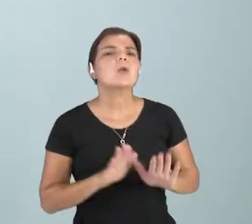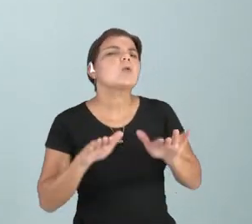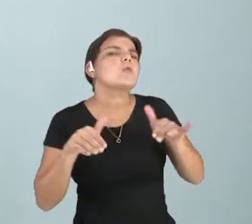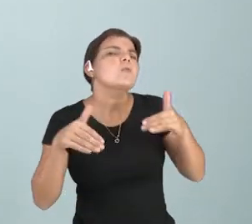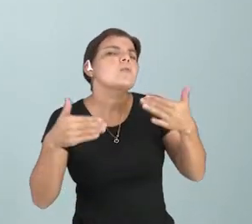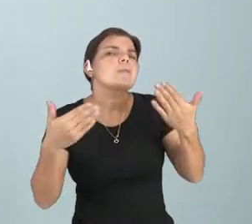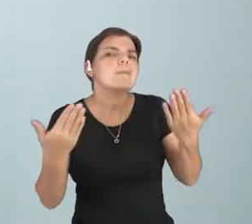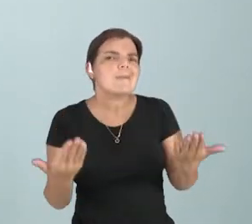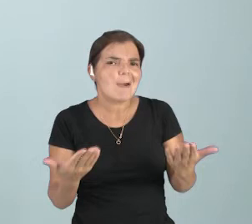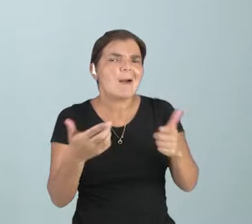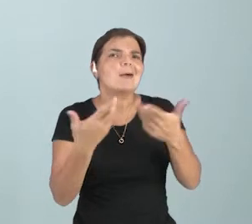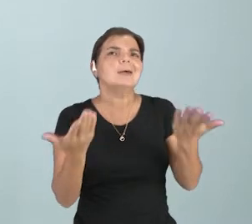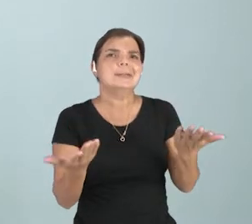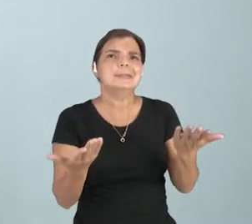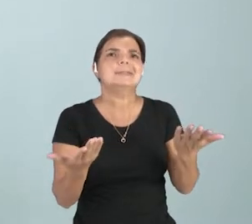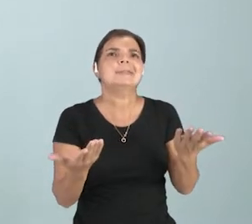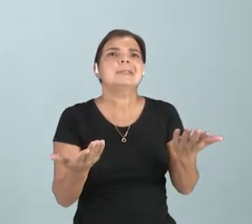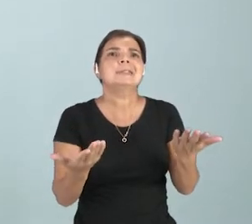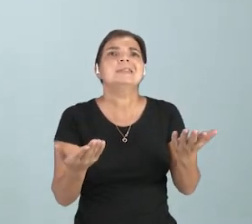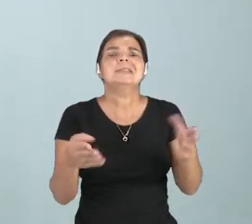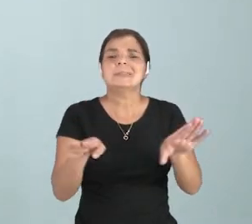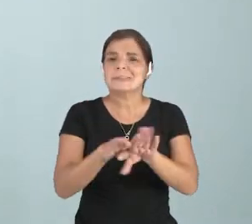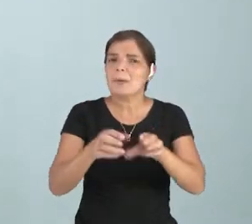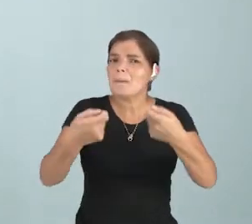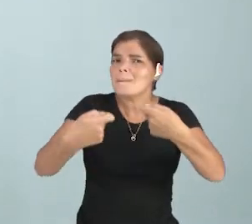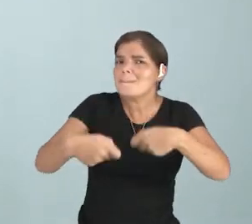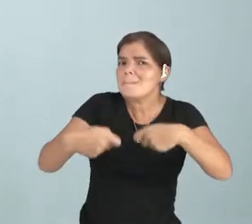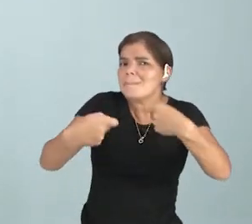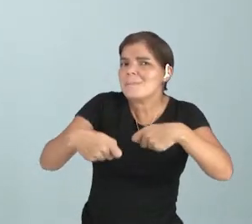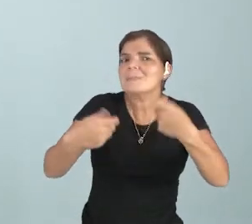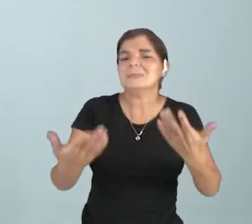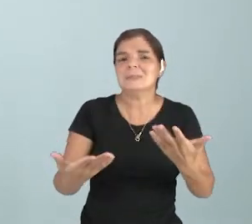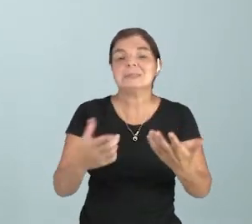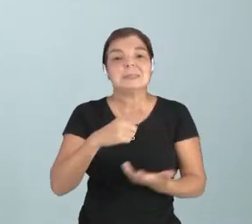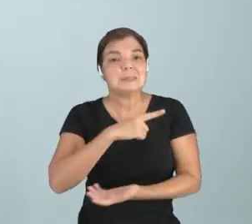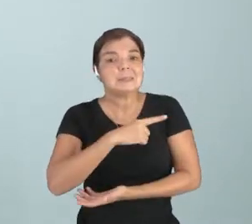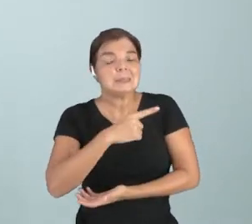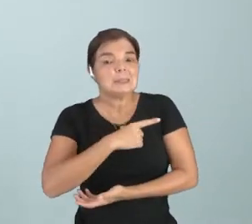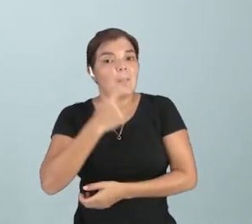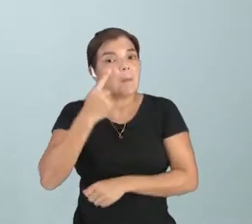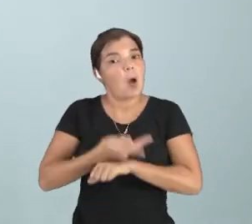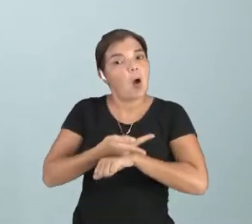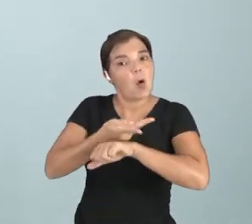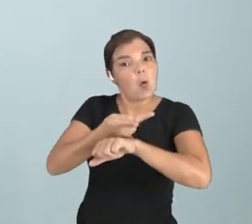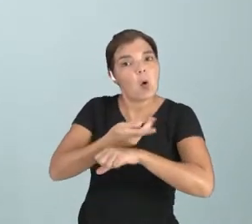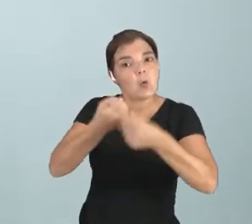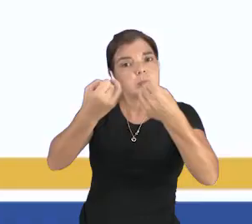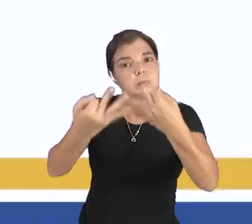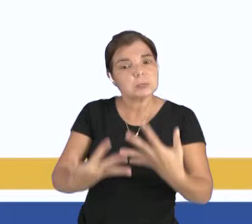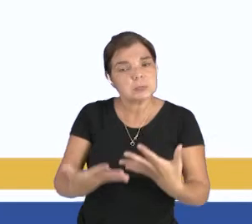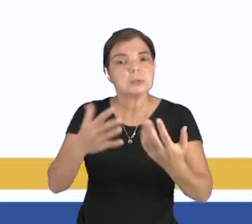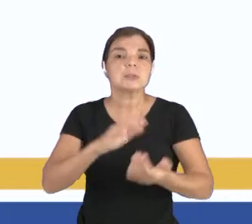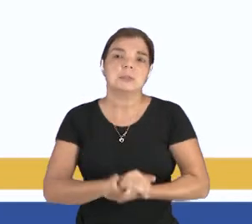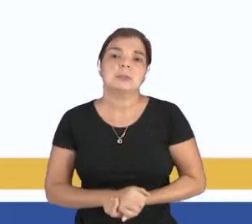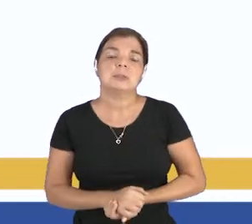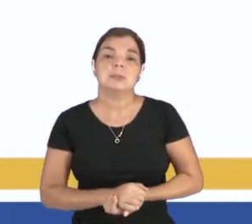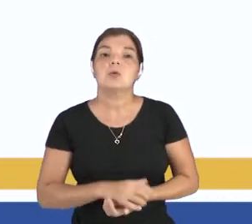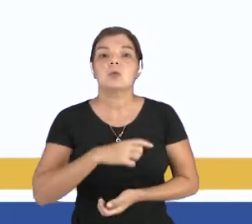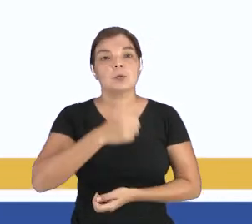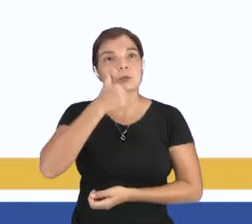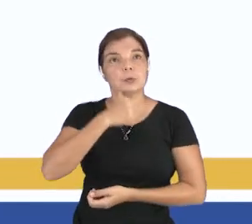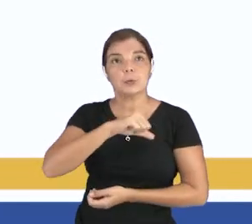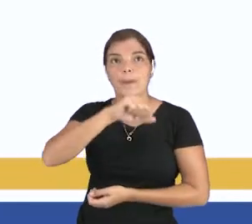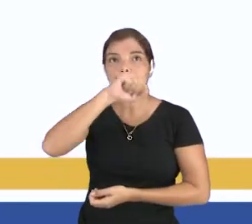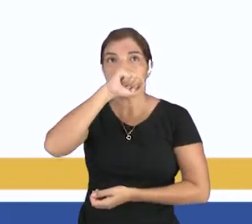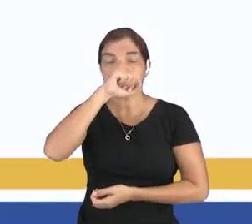os motivos, né, que a família precisa ter para procurar um aconselhamento genético? Quando a mãe,